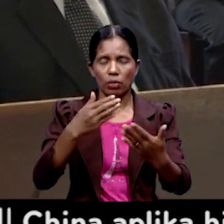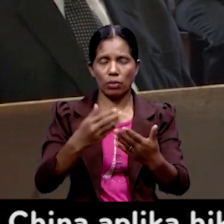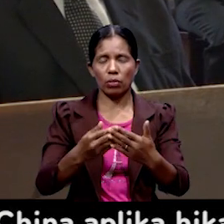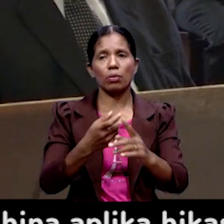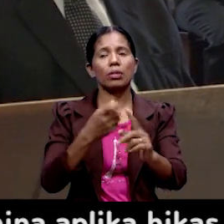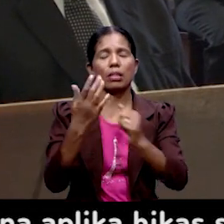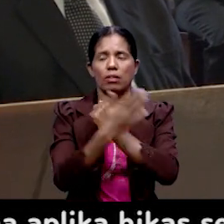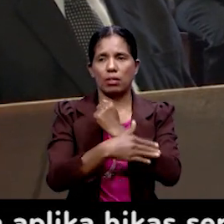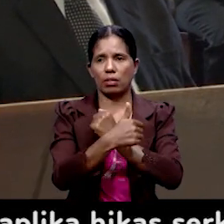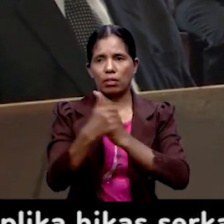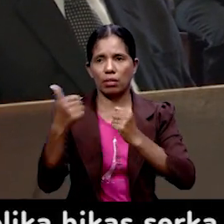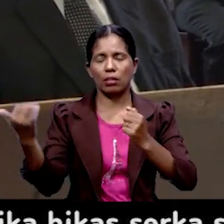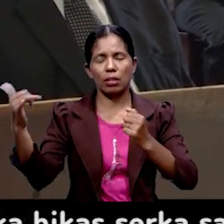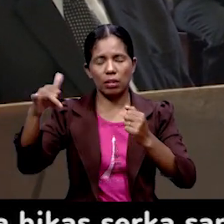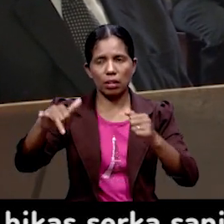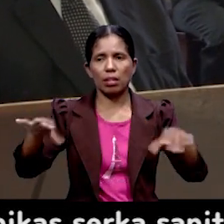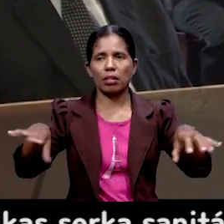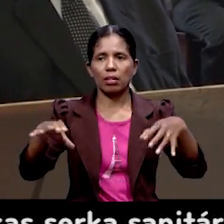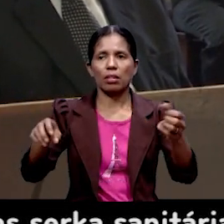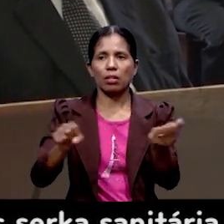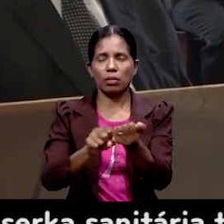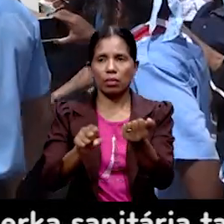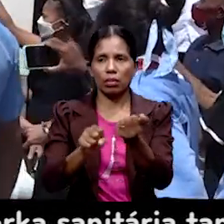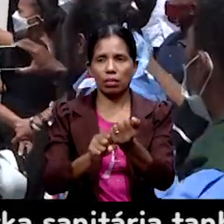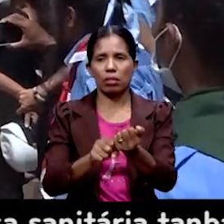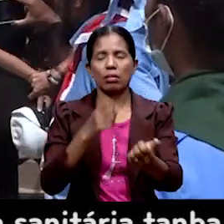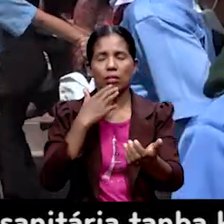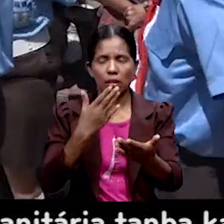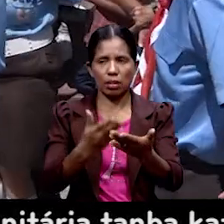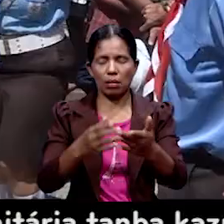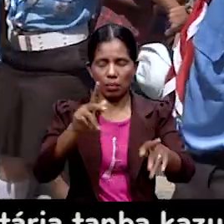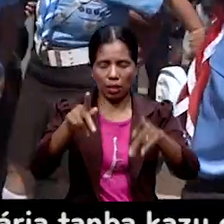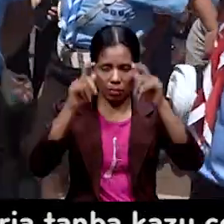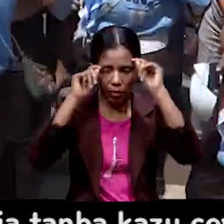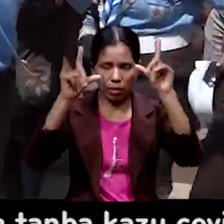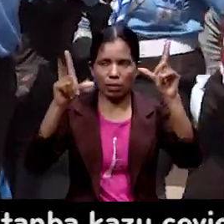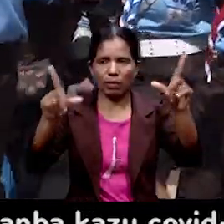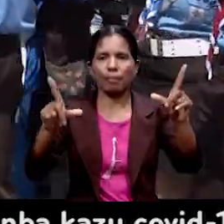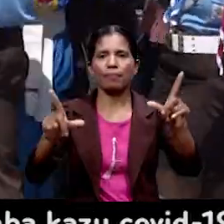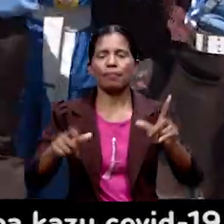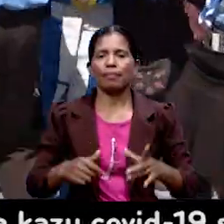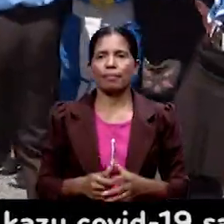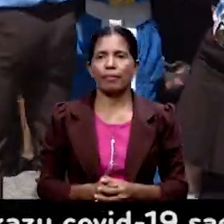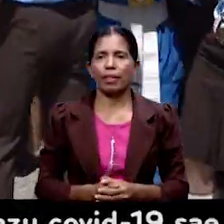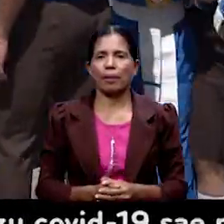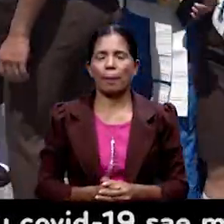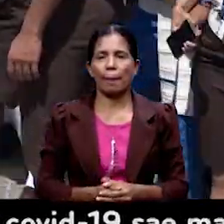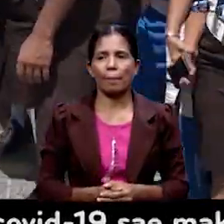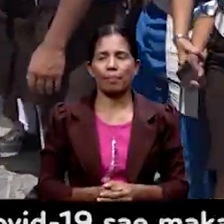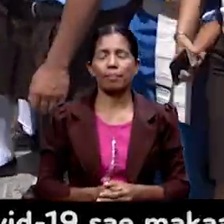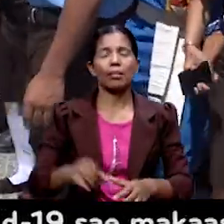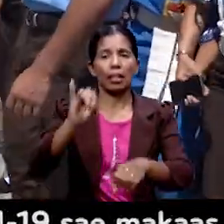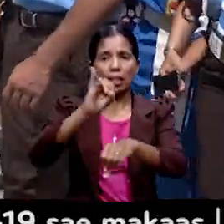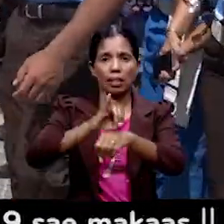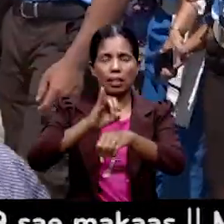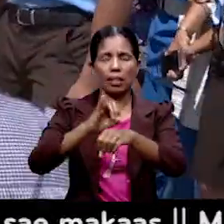estrangeiro, e a sirania serviço contribui para benefício Timor-Leste, Timoroan, ca unidade. Igreja